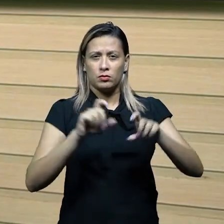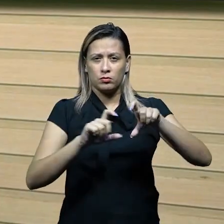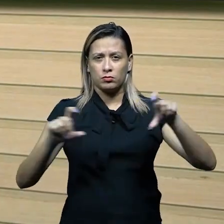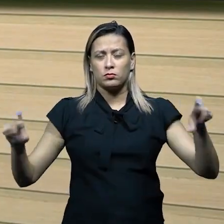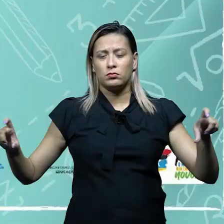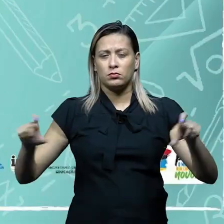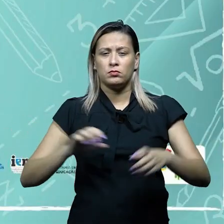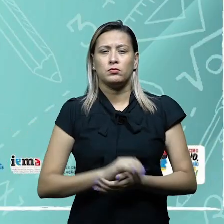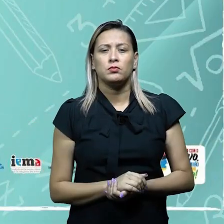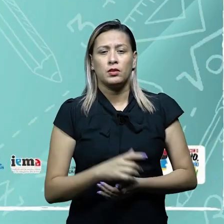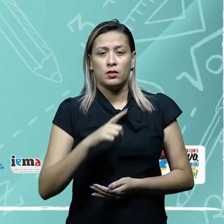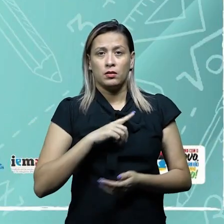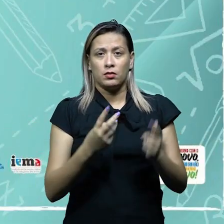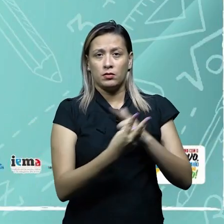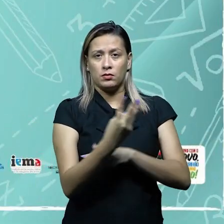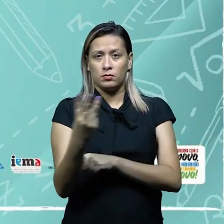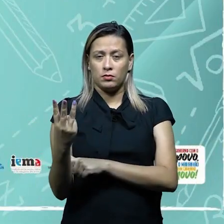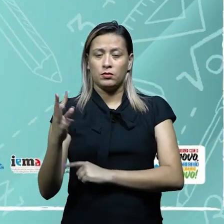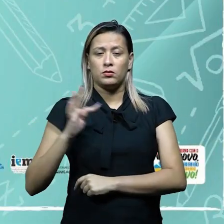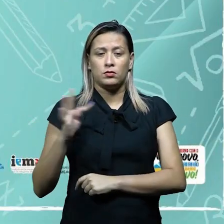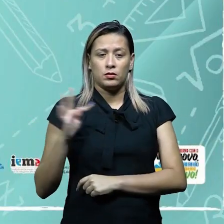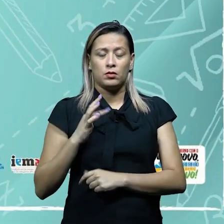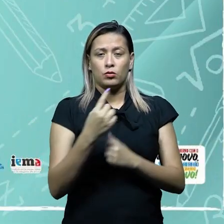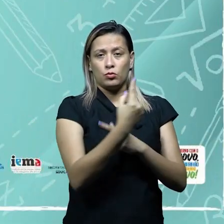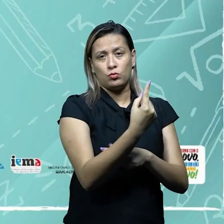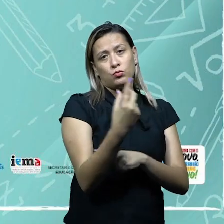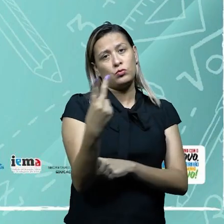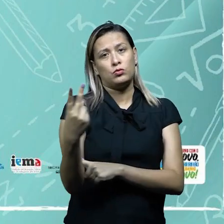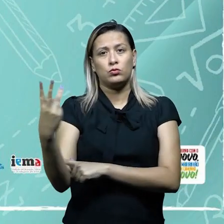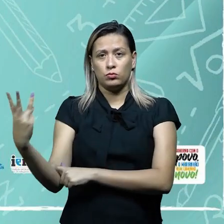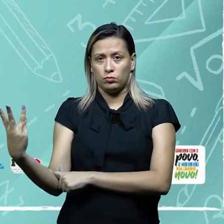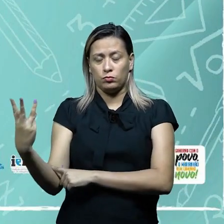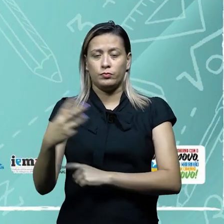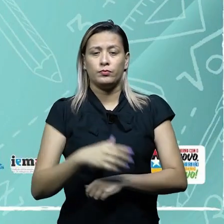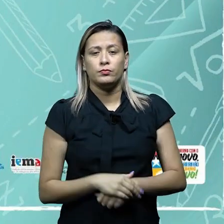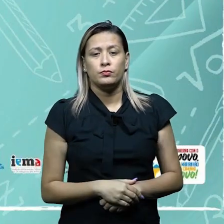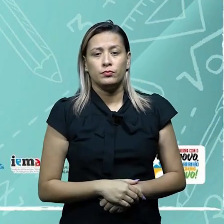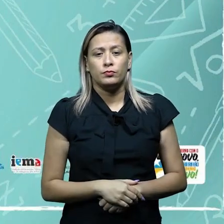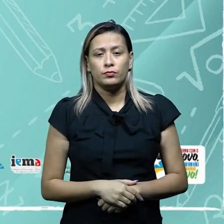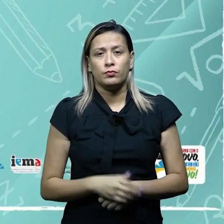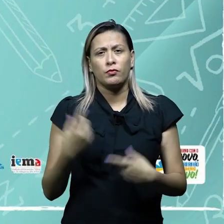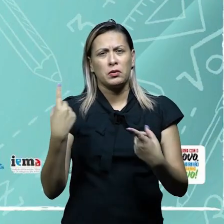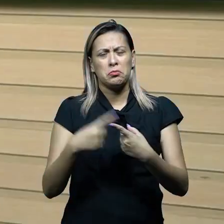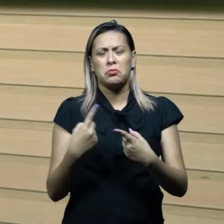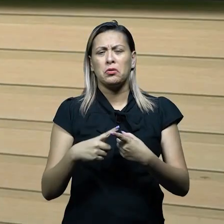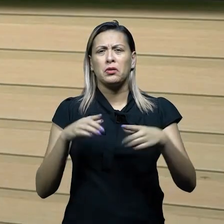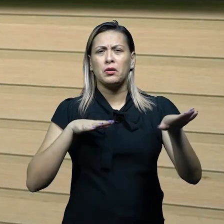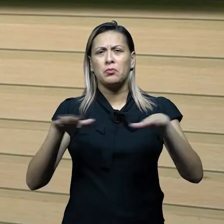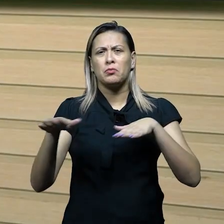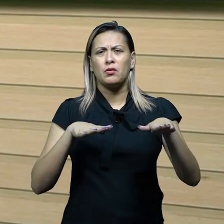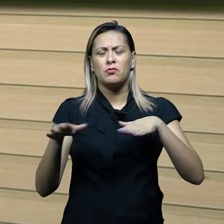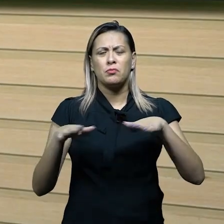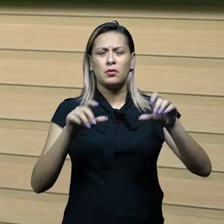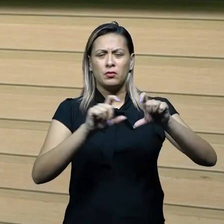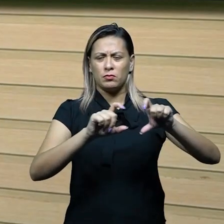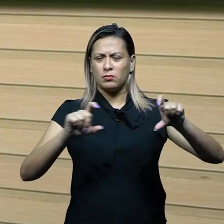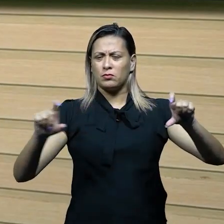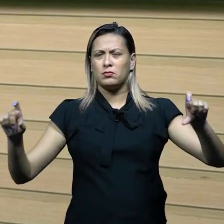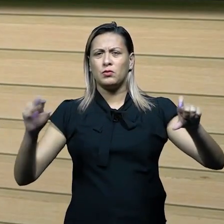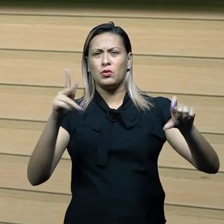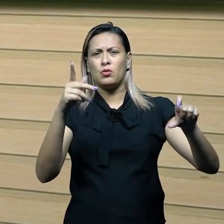movimentação horizontal. Então, aqui eu tenho 3 técnicos, o técnico 1, o técnico 2 e o técnico 3. Por que eu chamo de